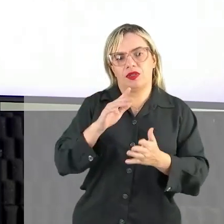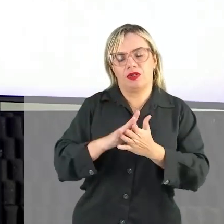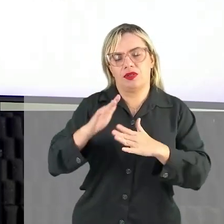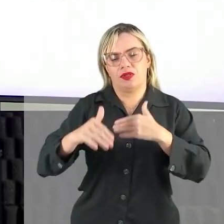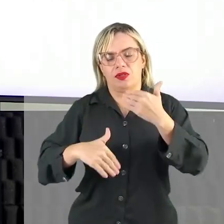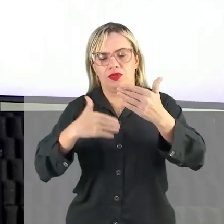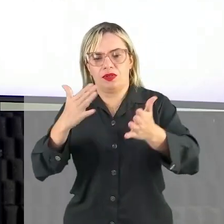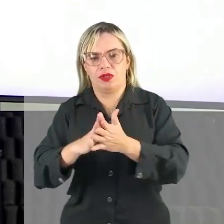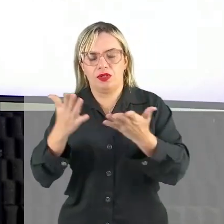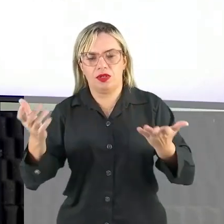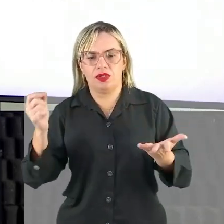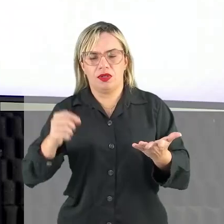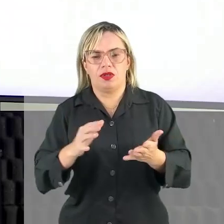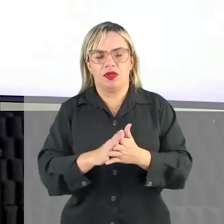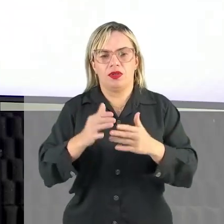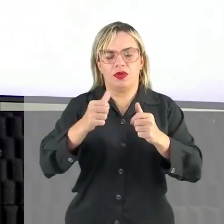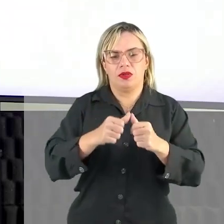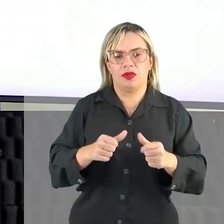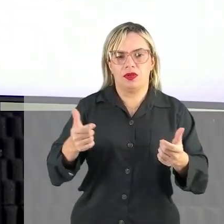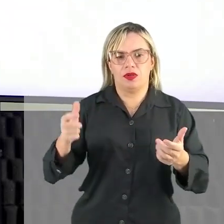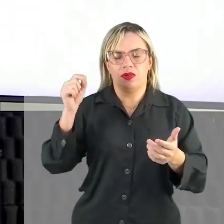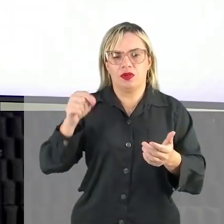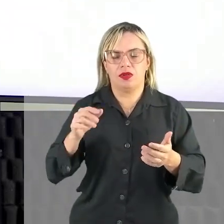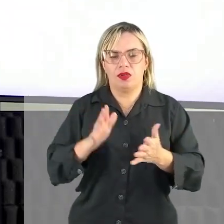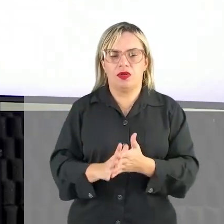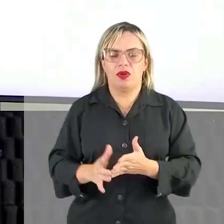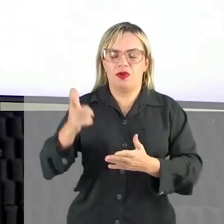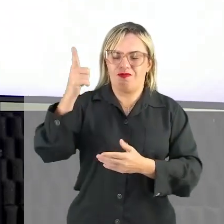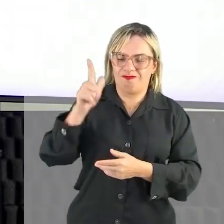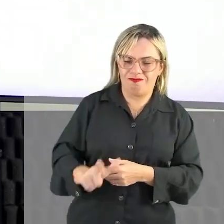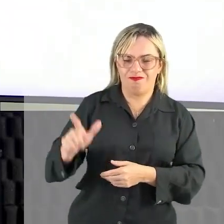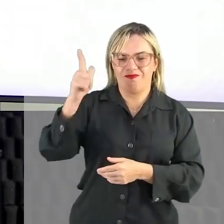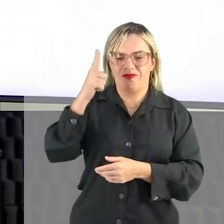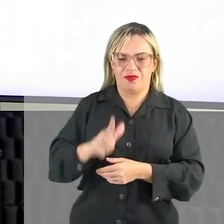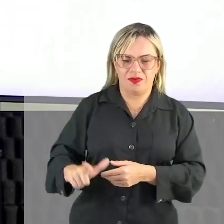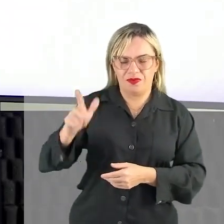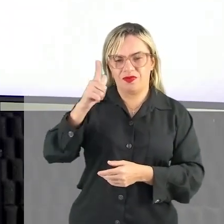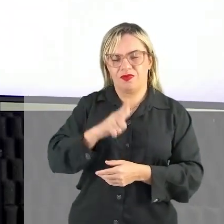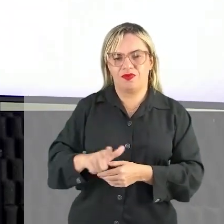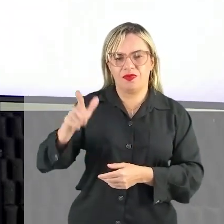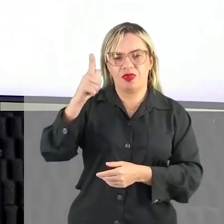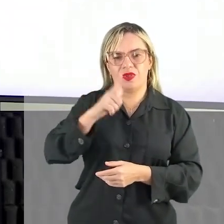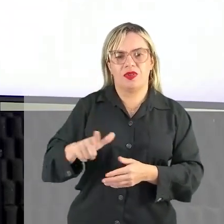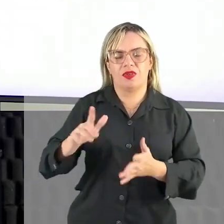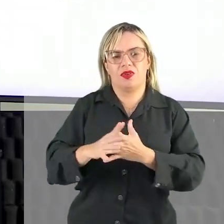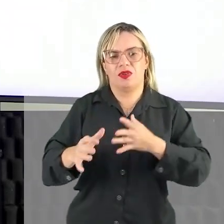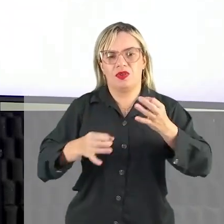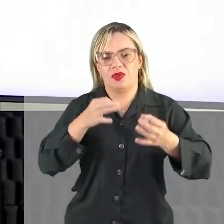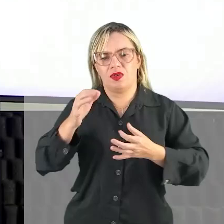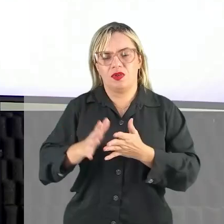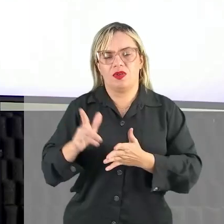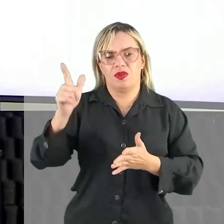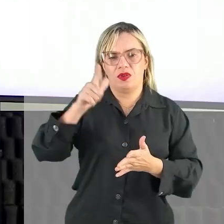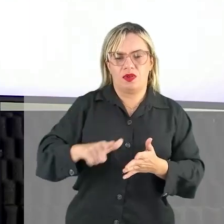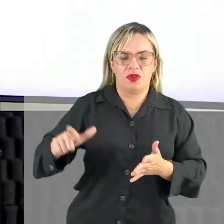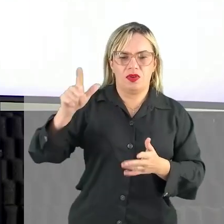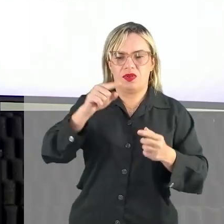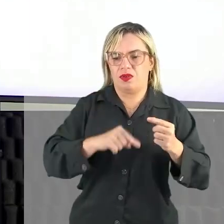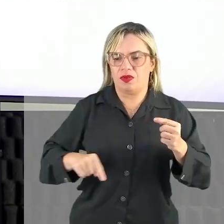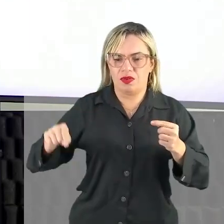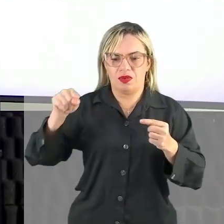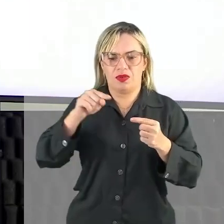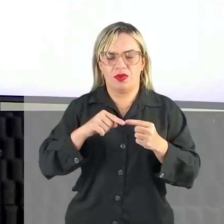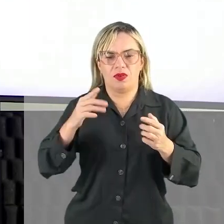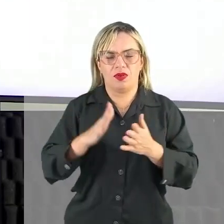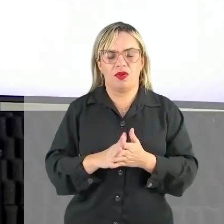ficam o que a gente chama de dando voltas é como se seu argumento ficasse um argumento circuito circular porque ele não vai